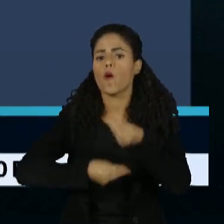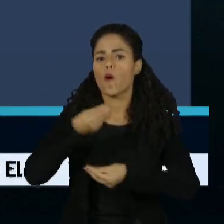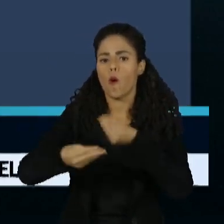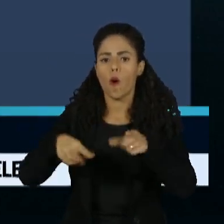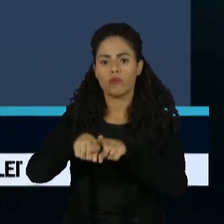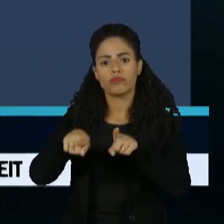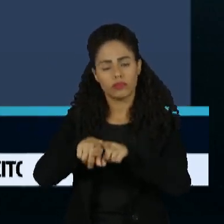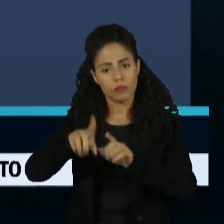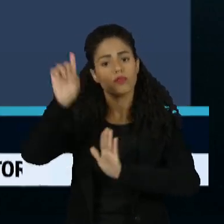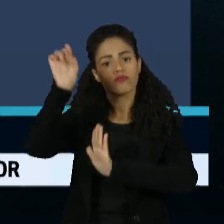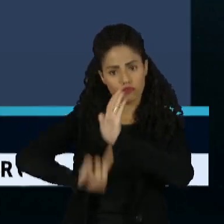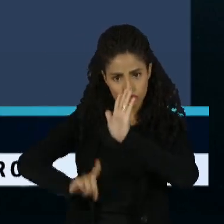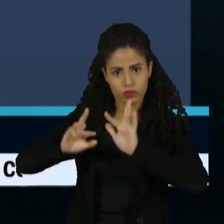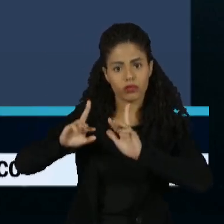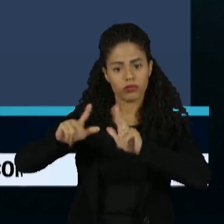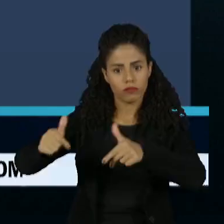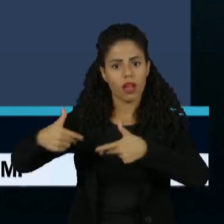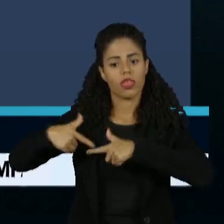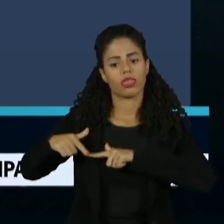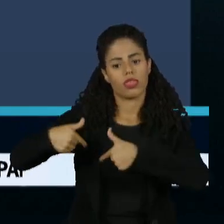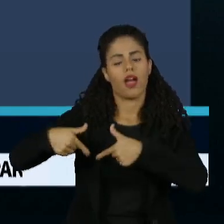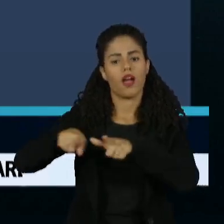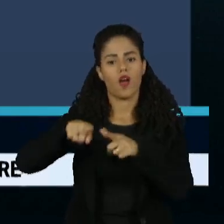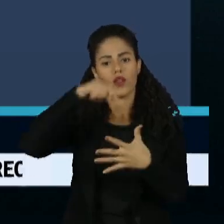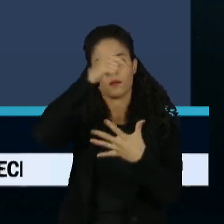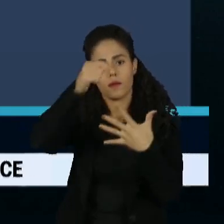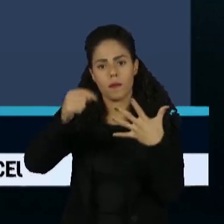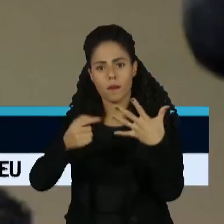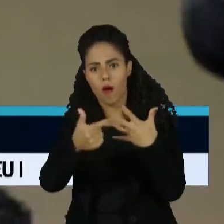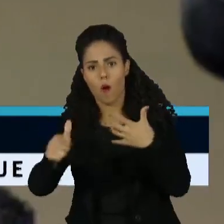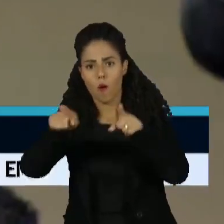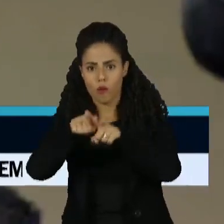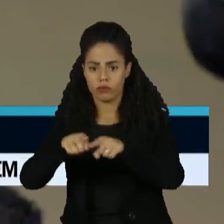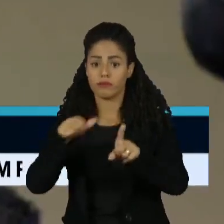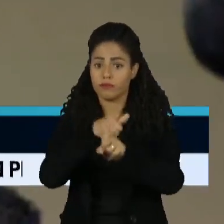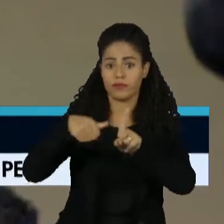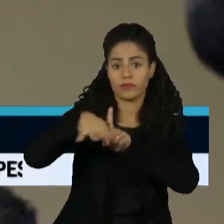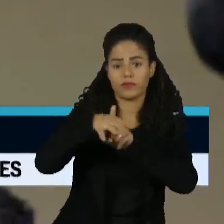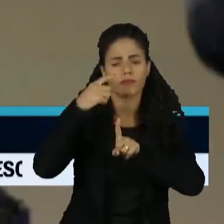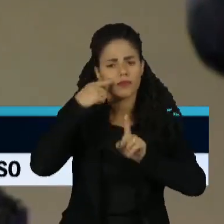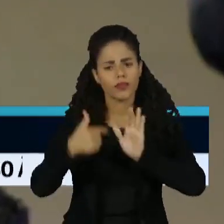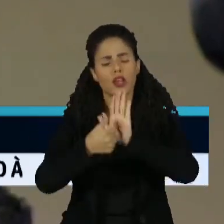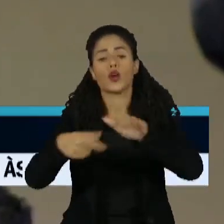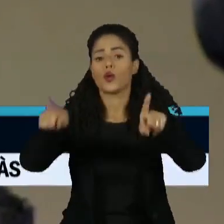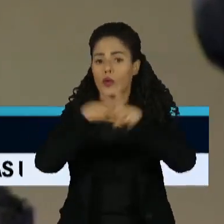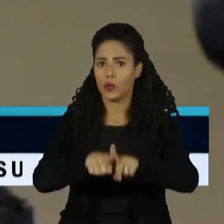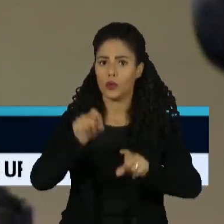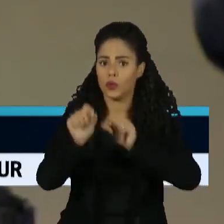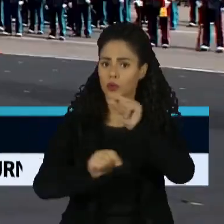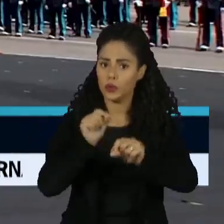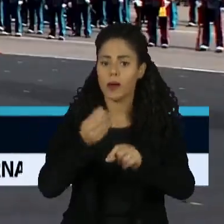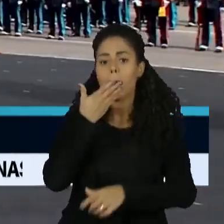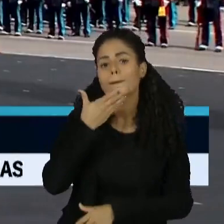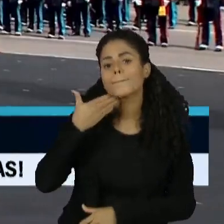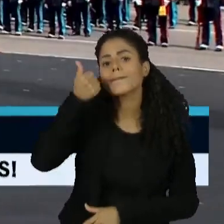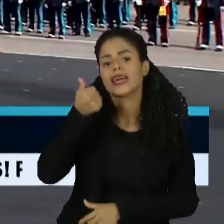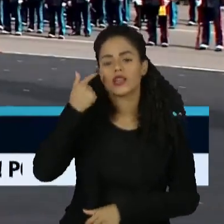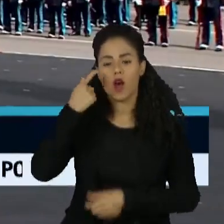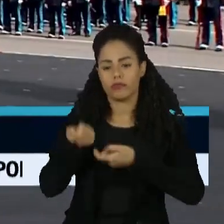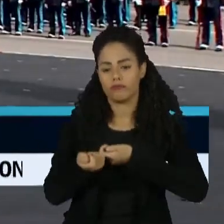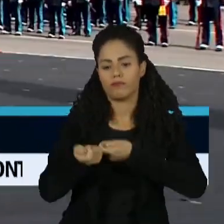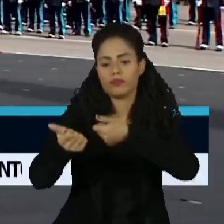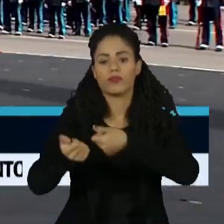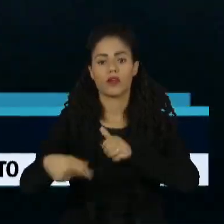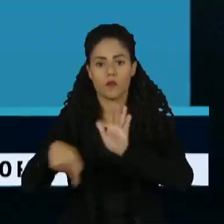e os deveres diferentes dos demais segmentos da sociedade o comando também faz uma cena para eventuais melhorias nos benefícios